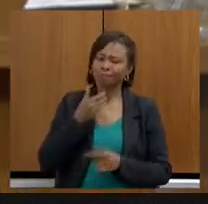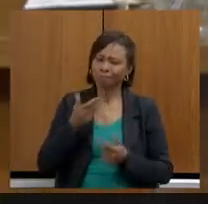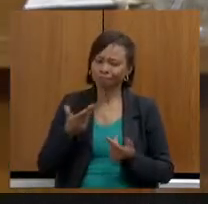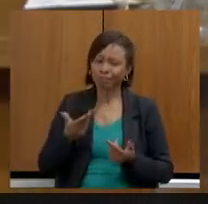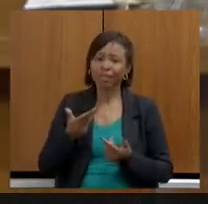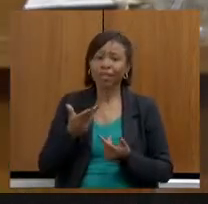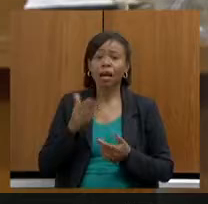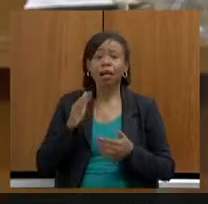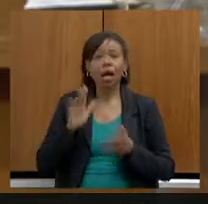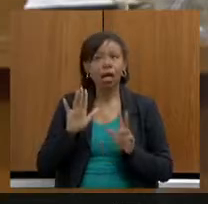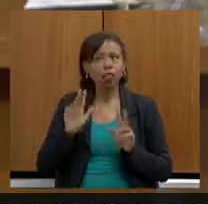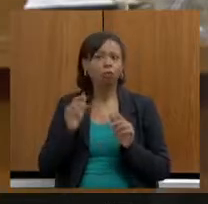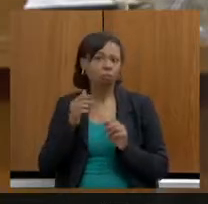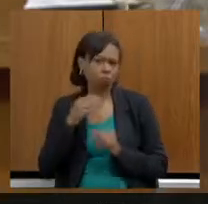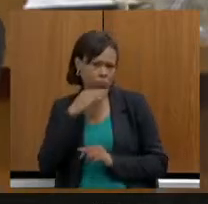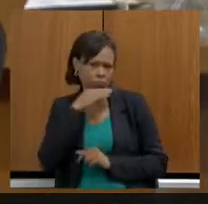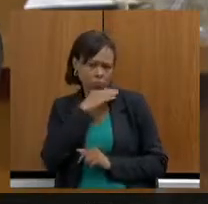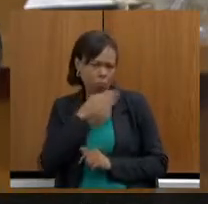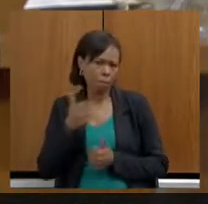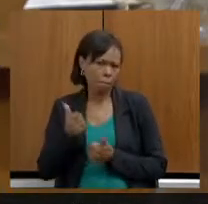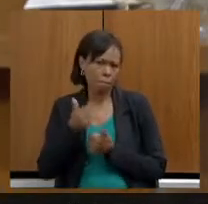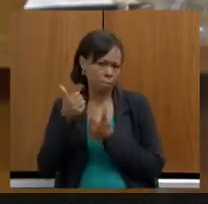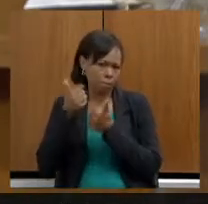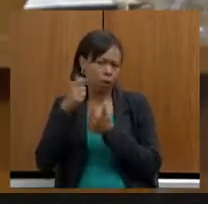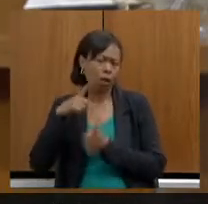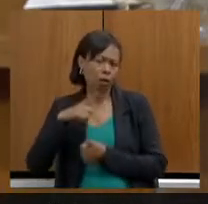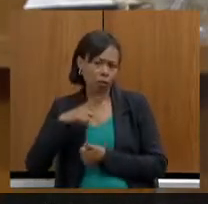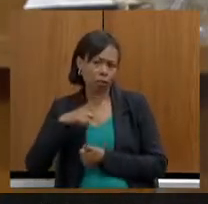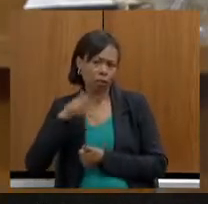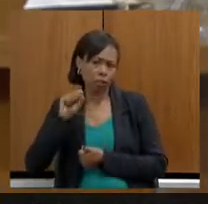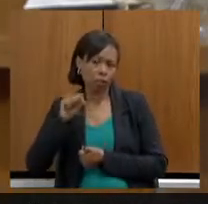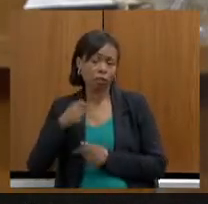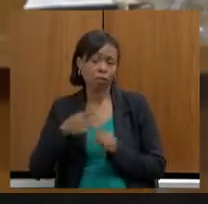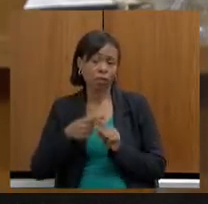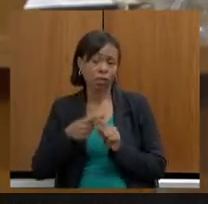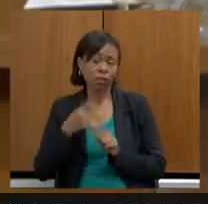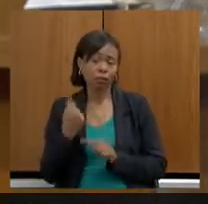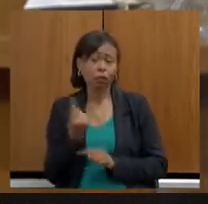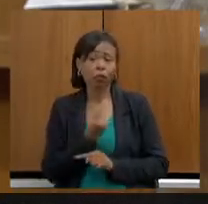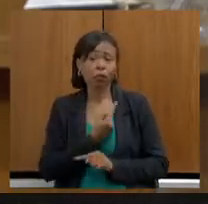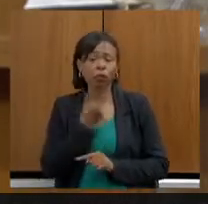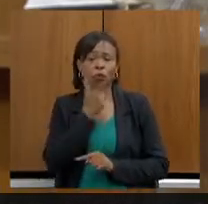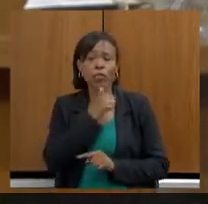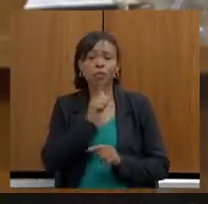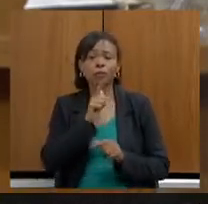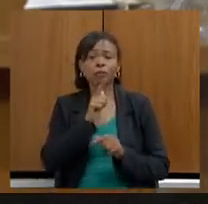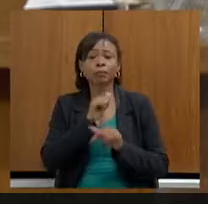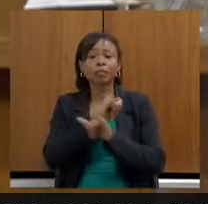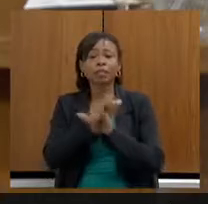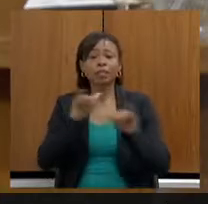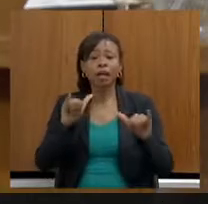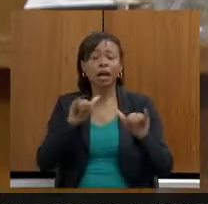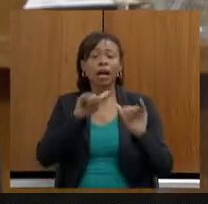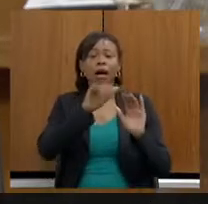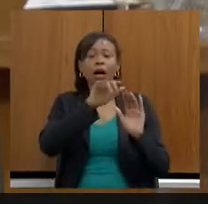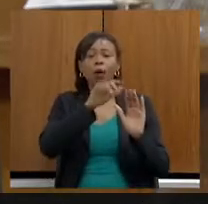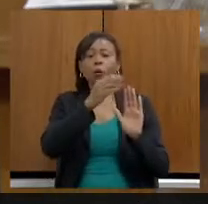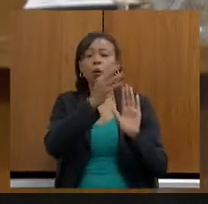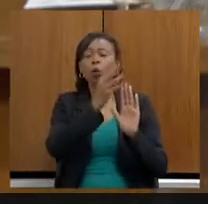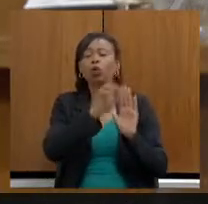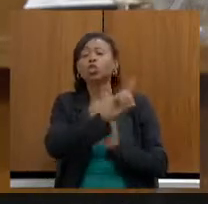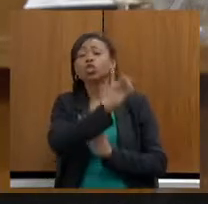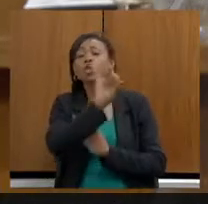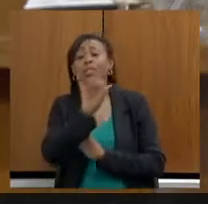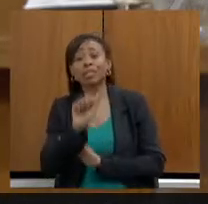visão de que a situação tá melhor porque a gente conseguiu é primeiro anunciar o calendário não é de